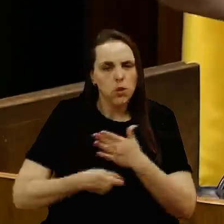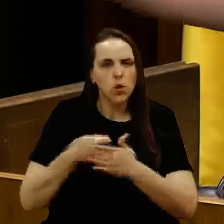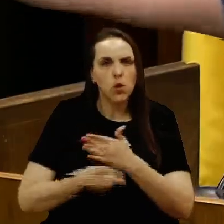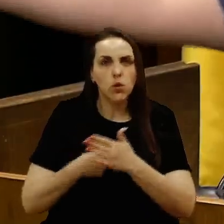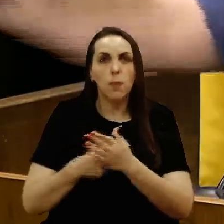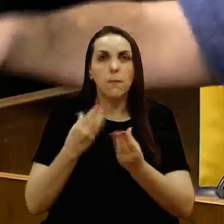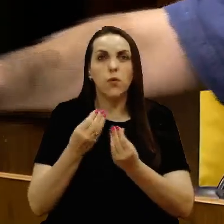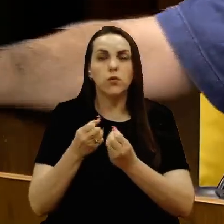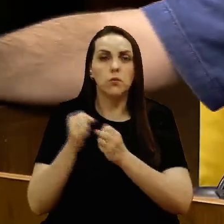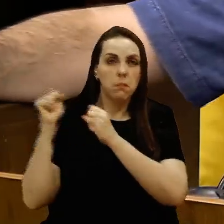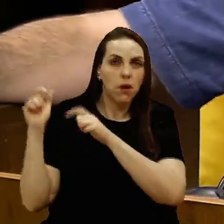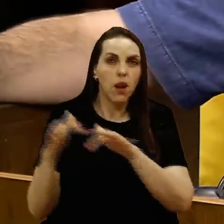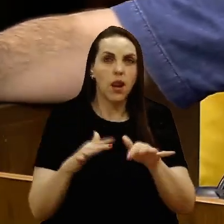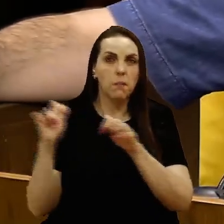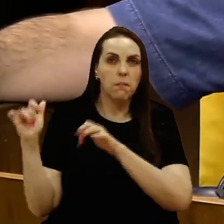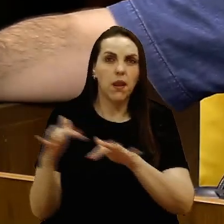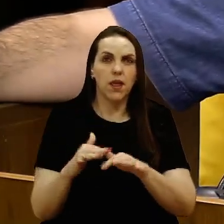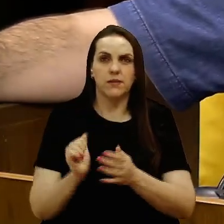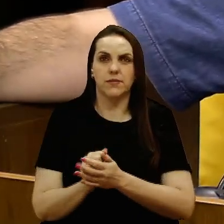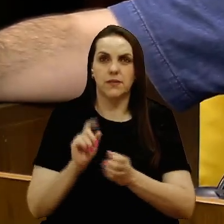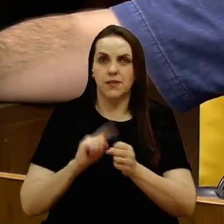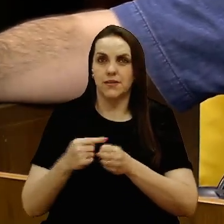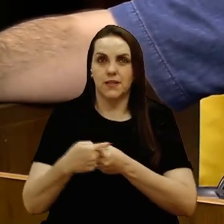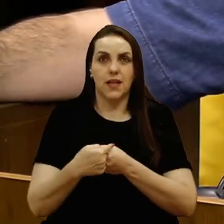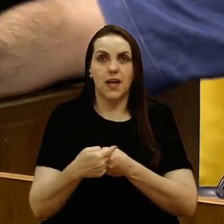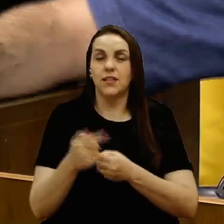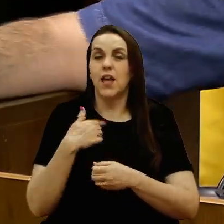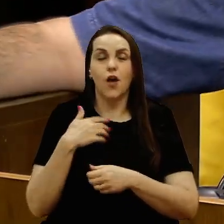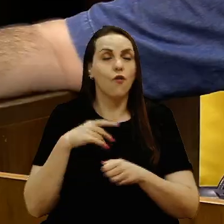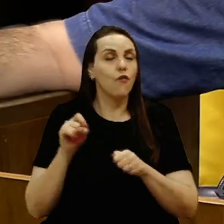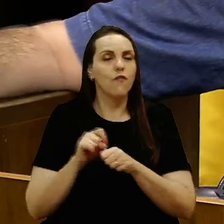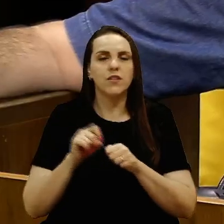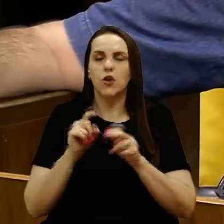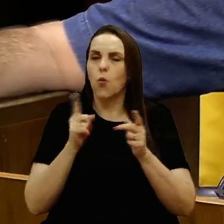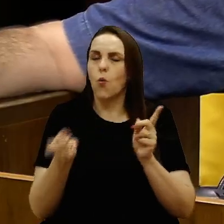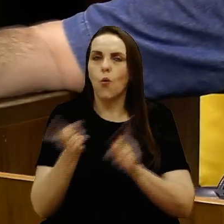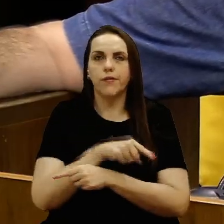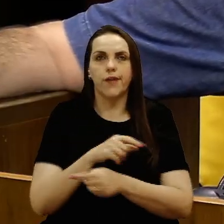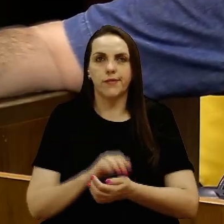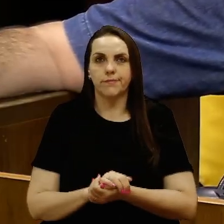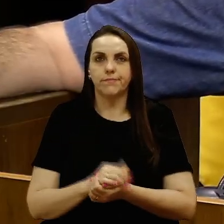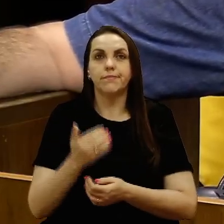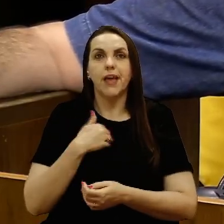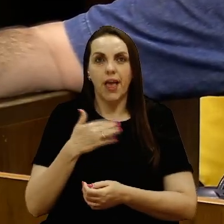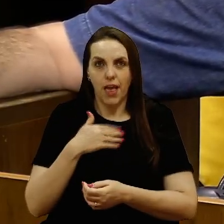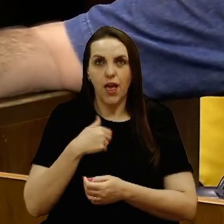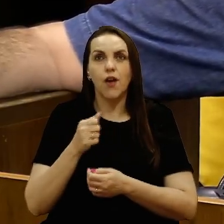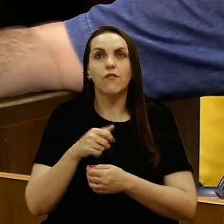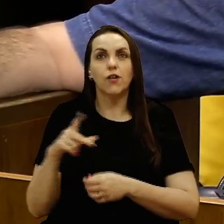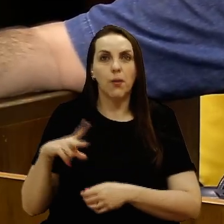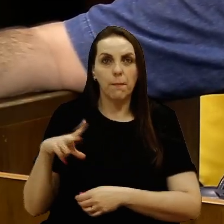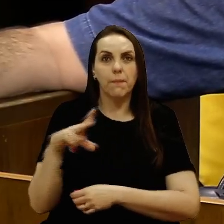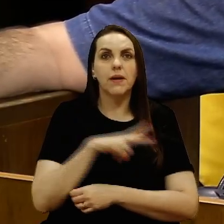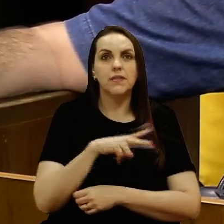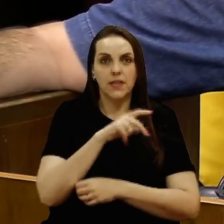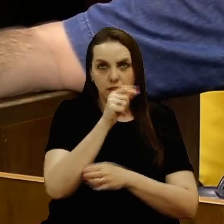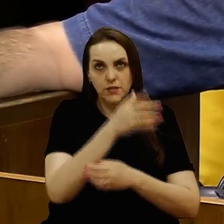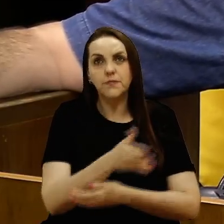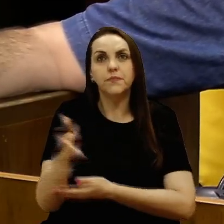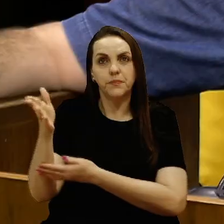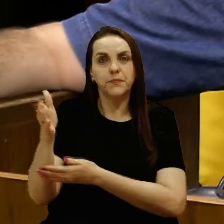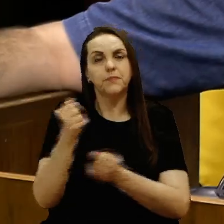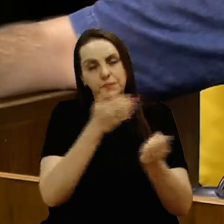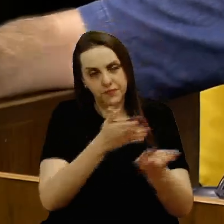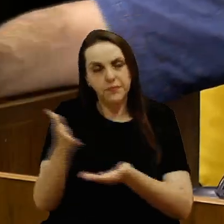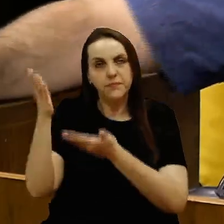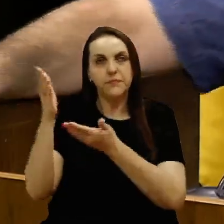pacientes. E eu disse, eu vou fazer o contrário, vereadora Andressa Marques. Eu vou mandar os nossos pacientes para os outros municípios. E